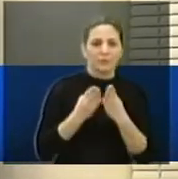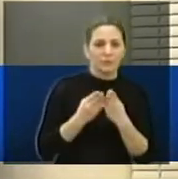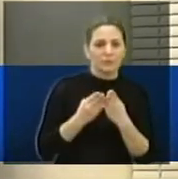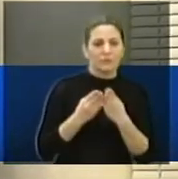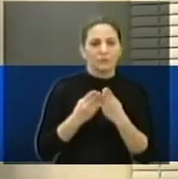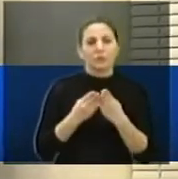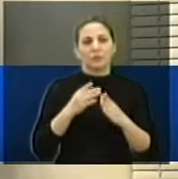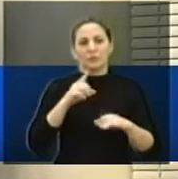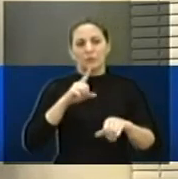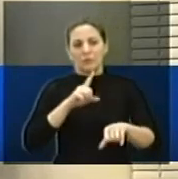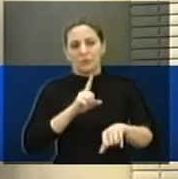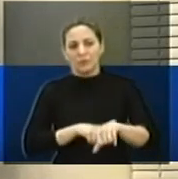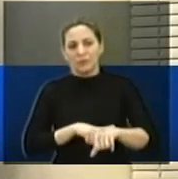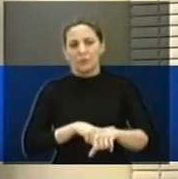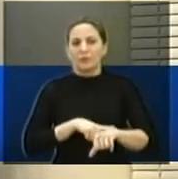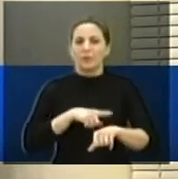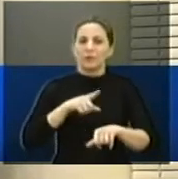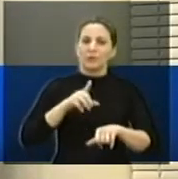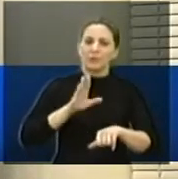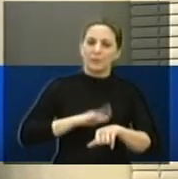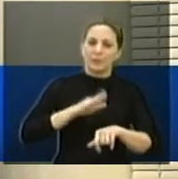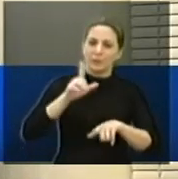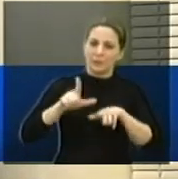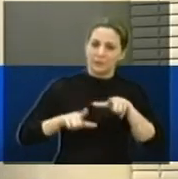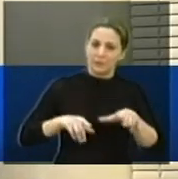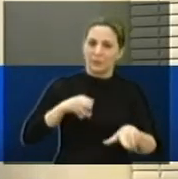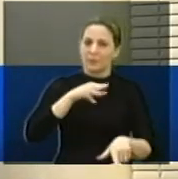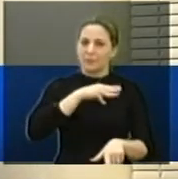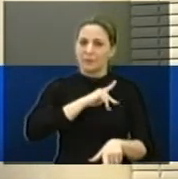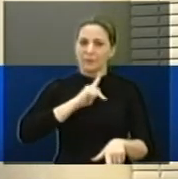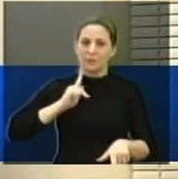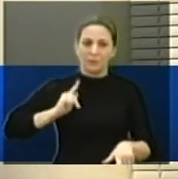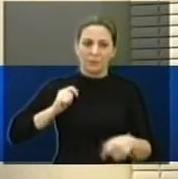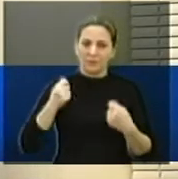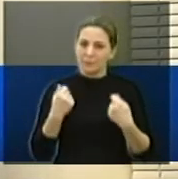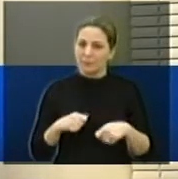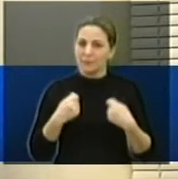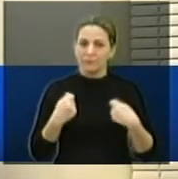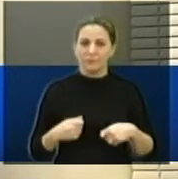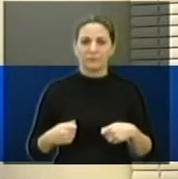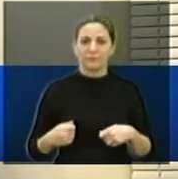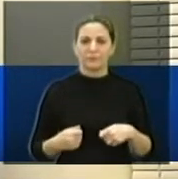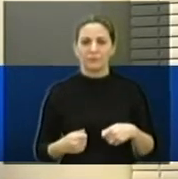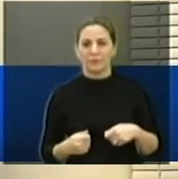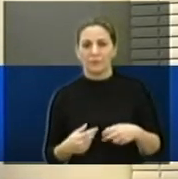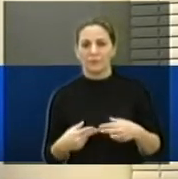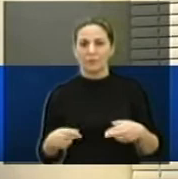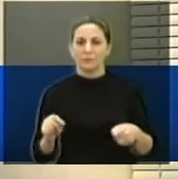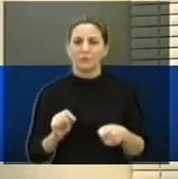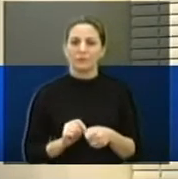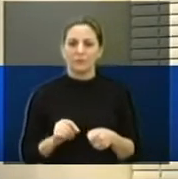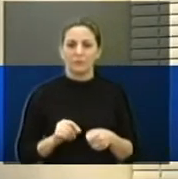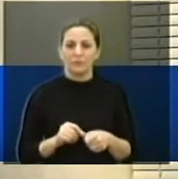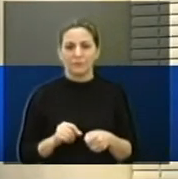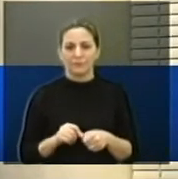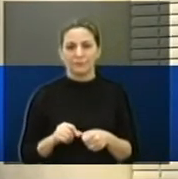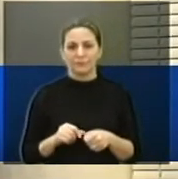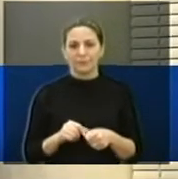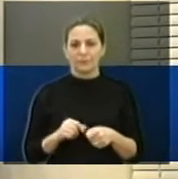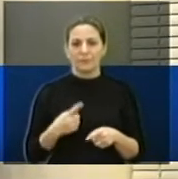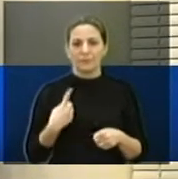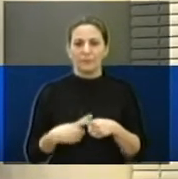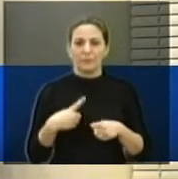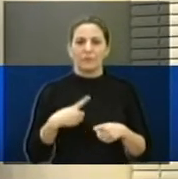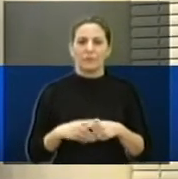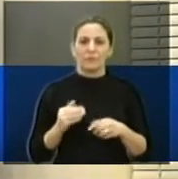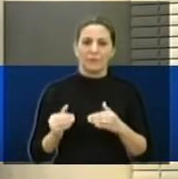sem lazo ministério público precisamos tomar uma providência porque não